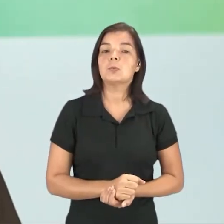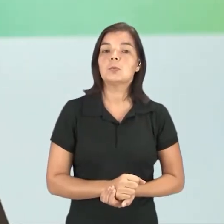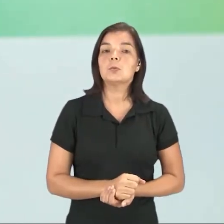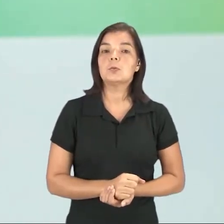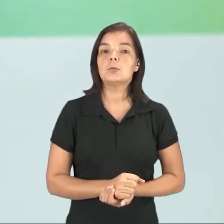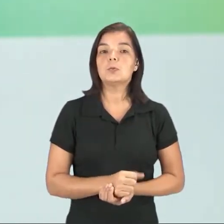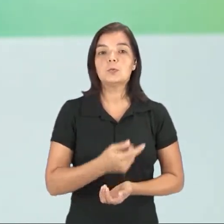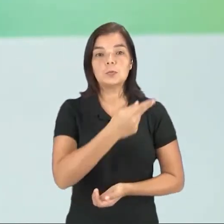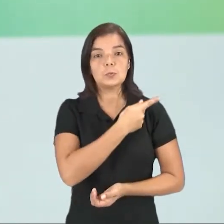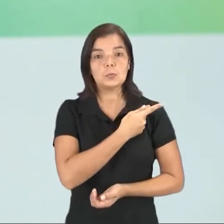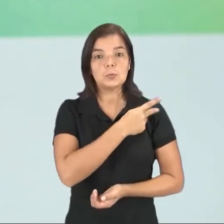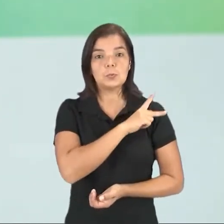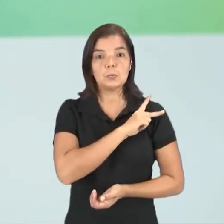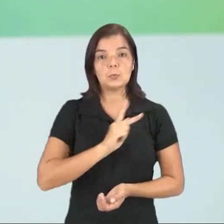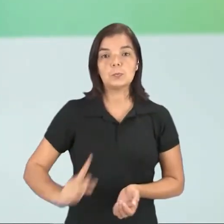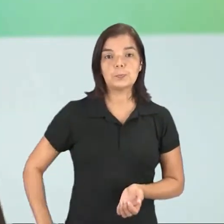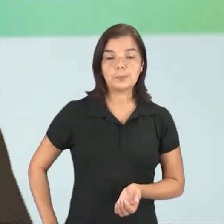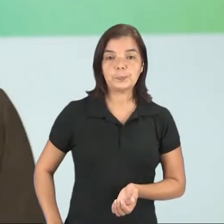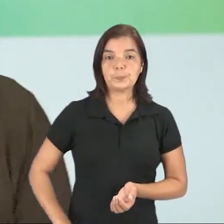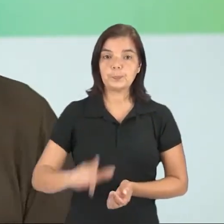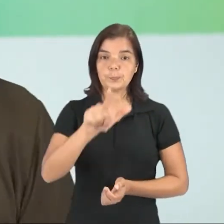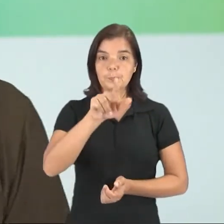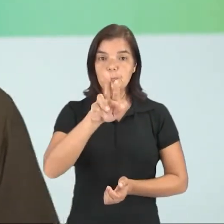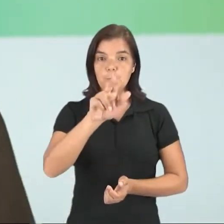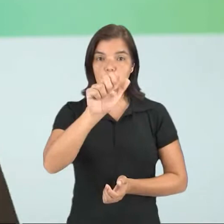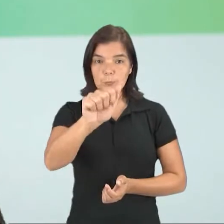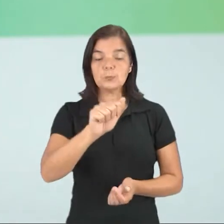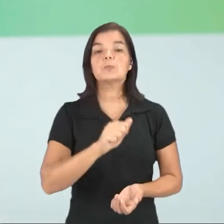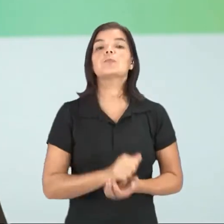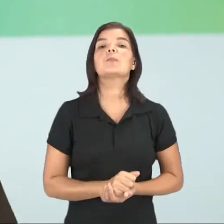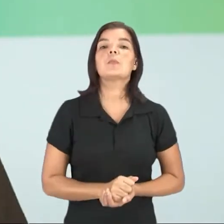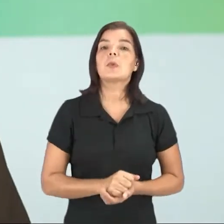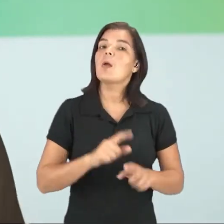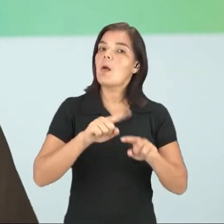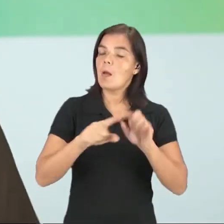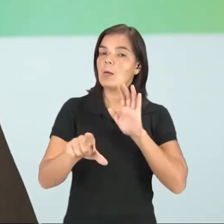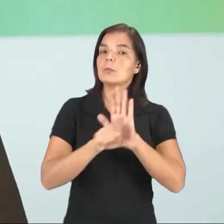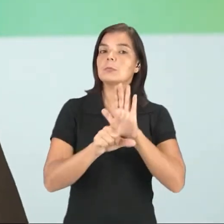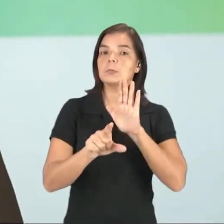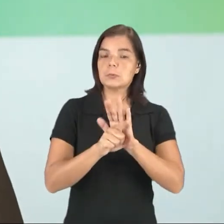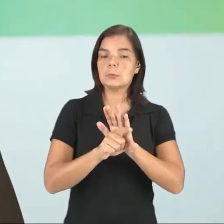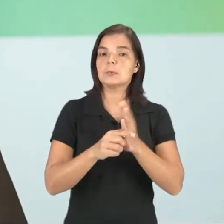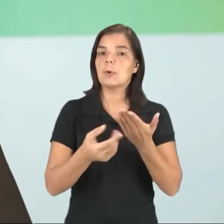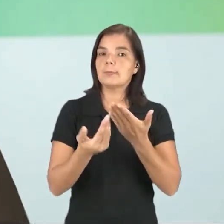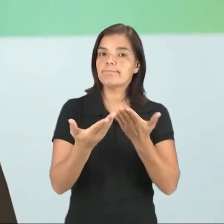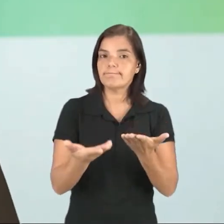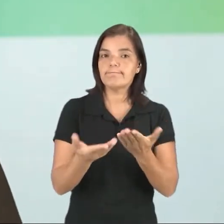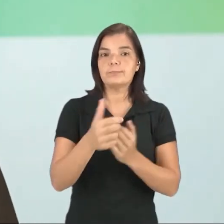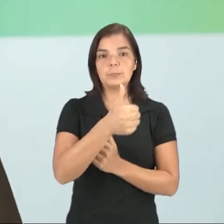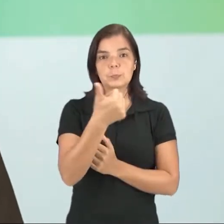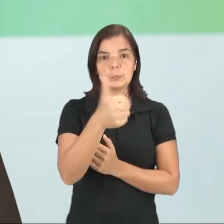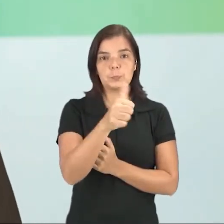do presidente Inácio Lula da Silva, né? Então essa lei está aí, a Lei